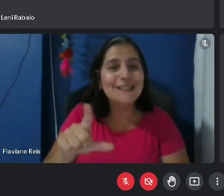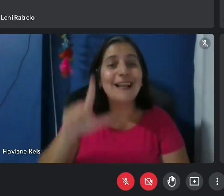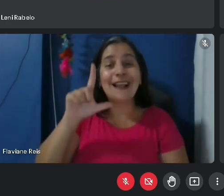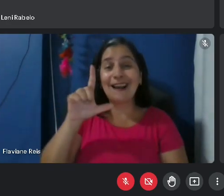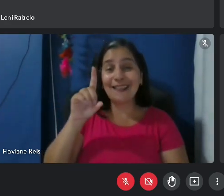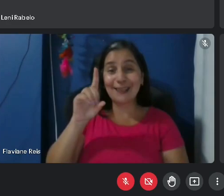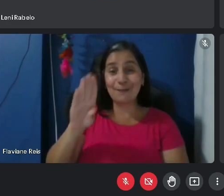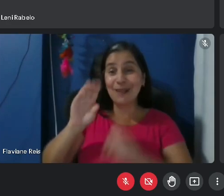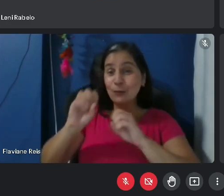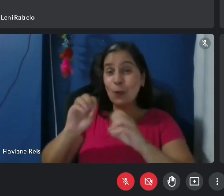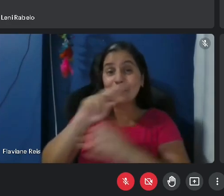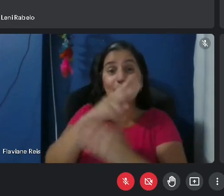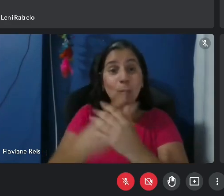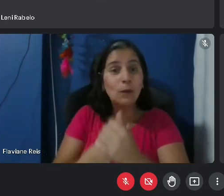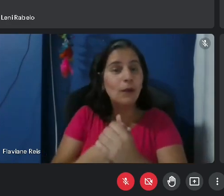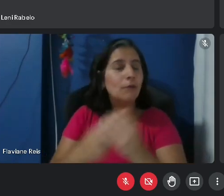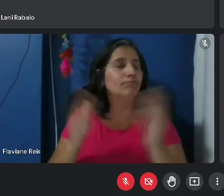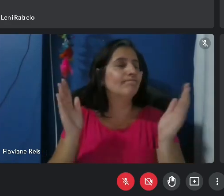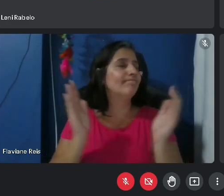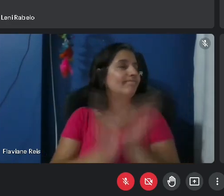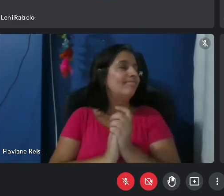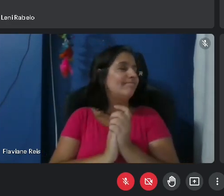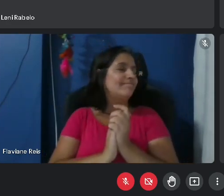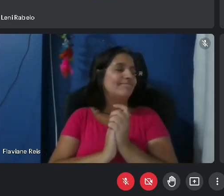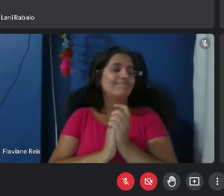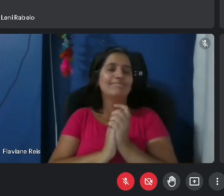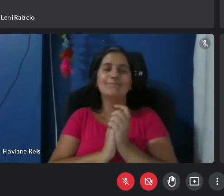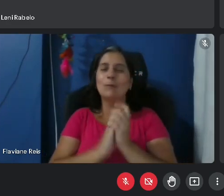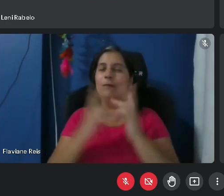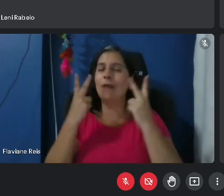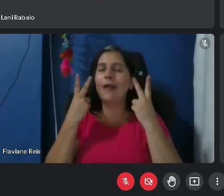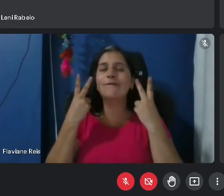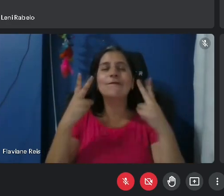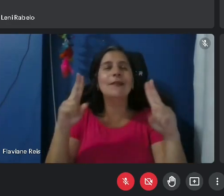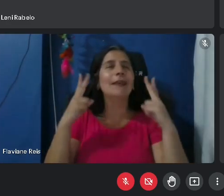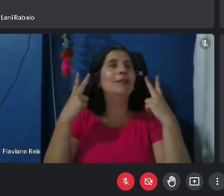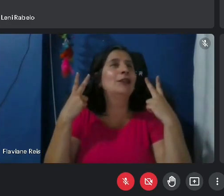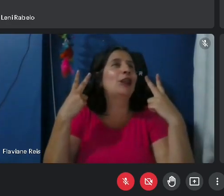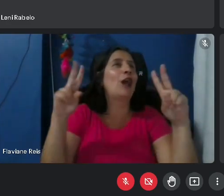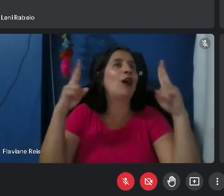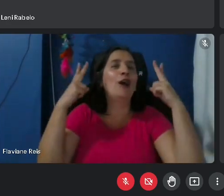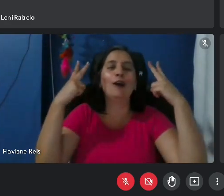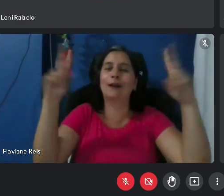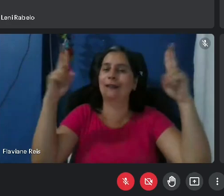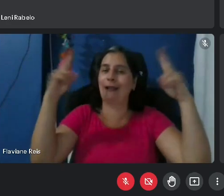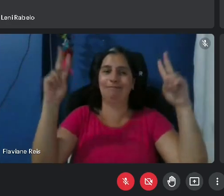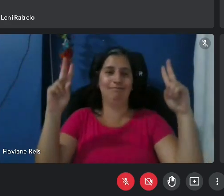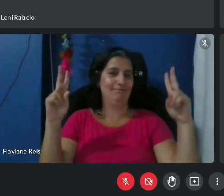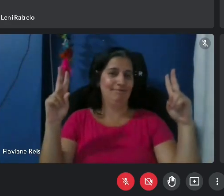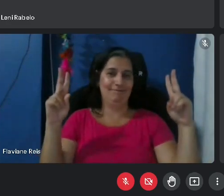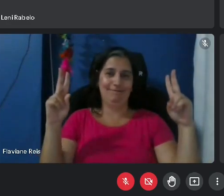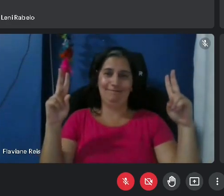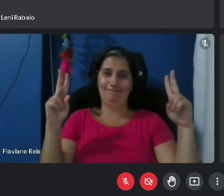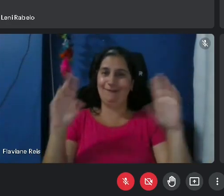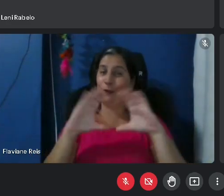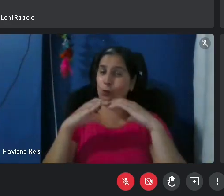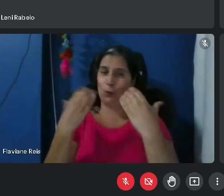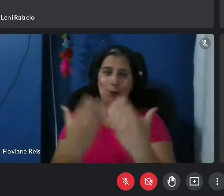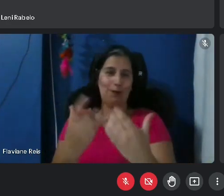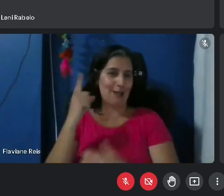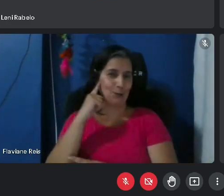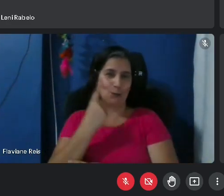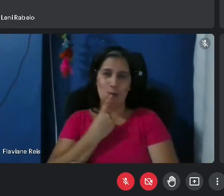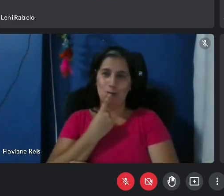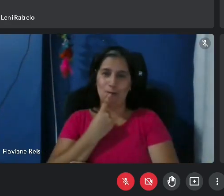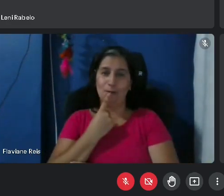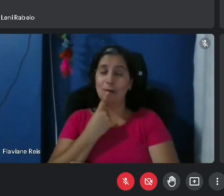Então, como nós conseguimos? A LBI, ela institui esse ensino bilíngue. E isso é uma vitória para